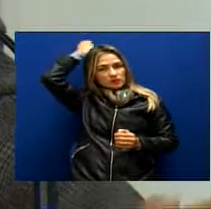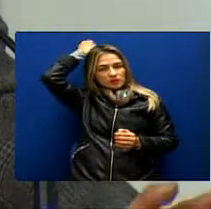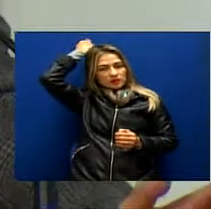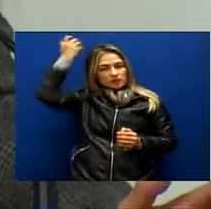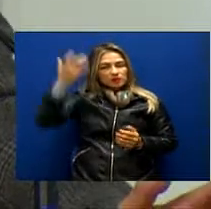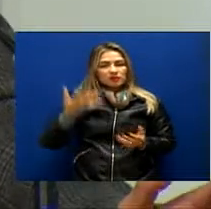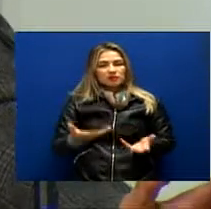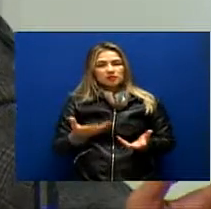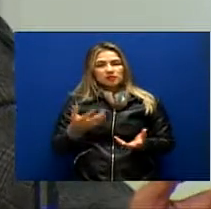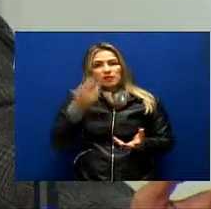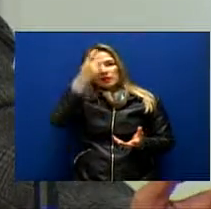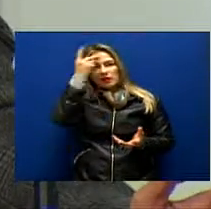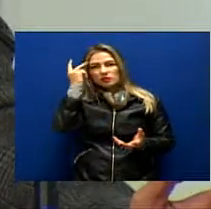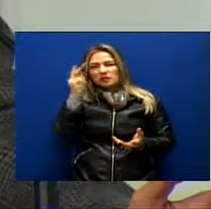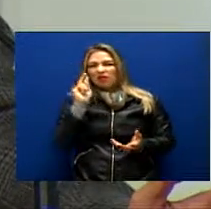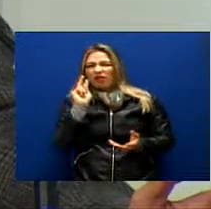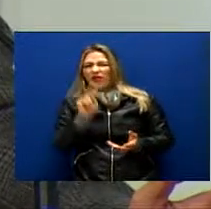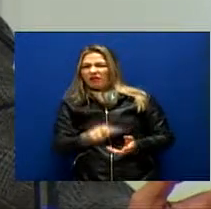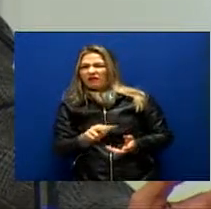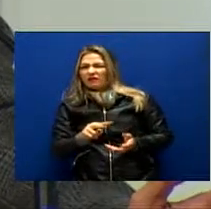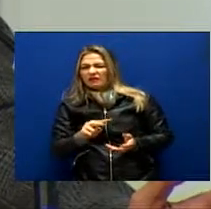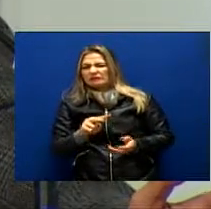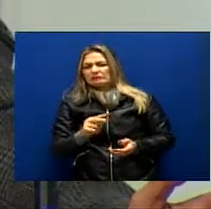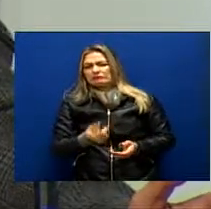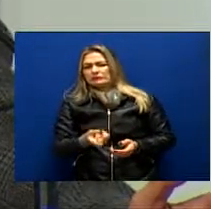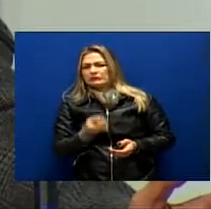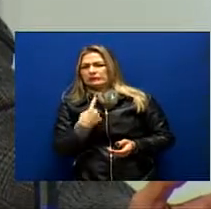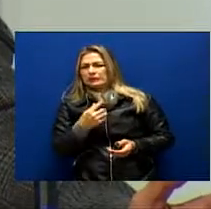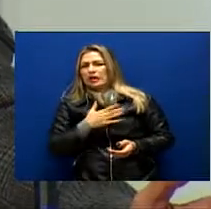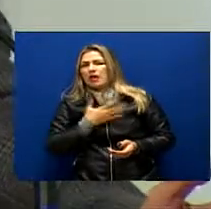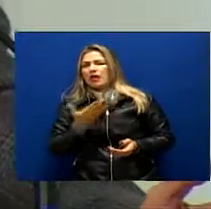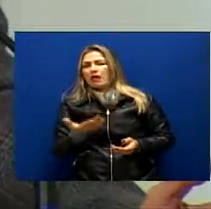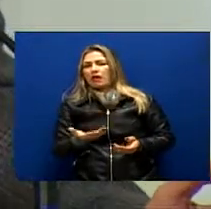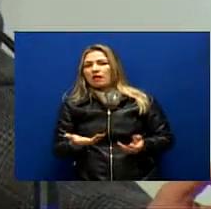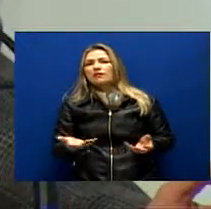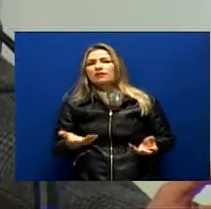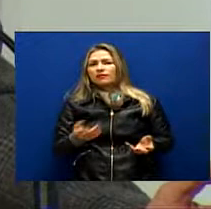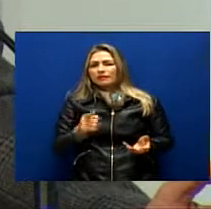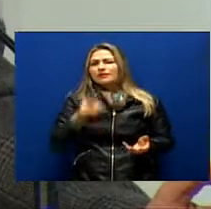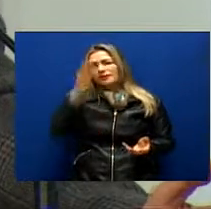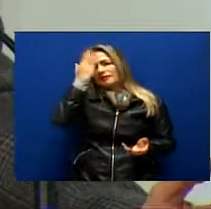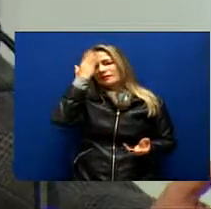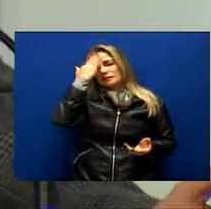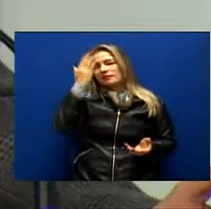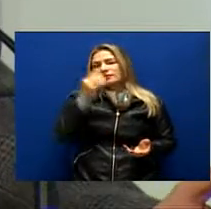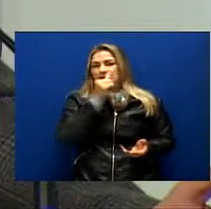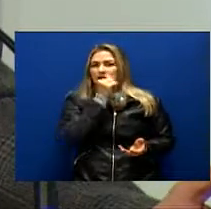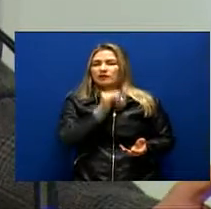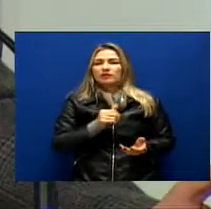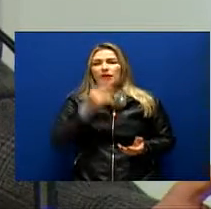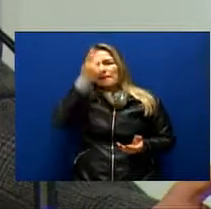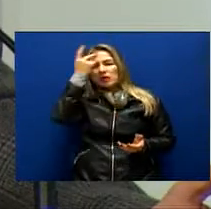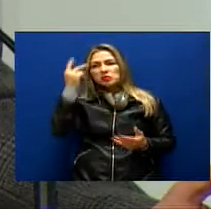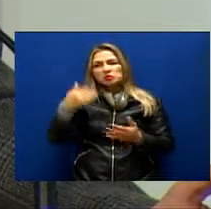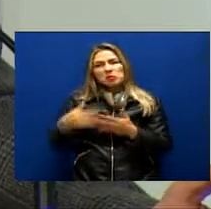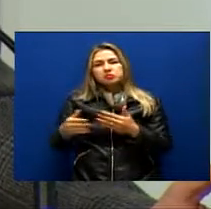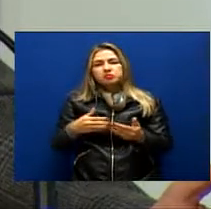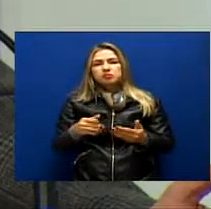momento alguém ia olhar para o senhor com estranheza. O senhor não tinha consciência? Alguém iria olhar. Já aconteceu isso?